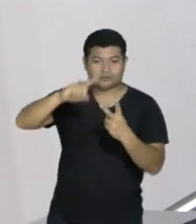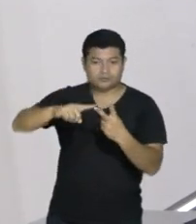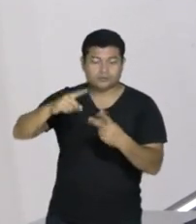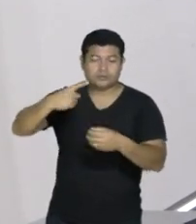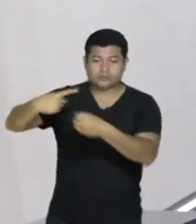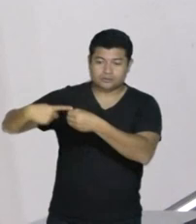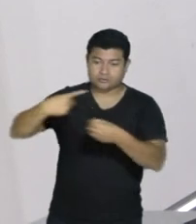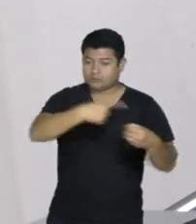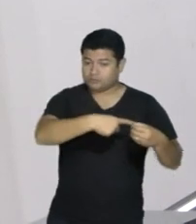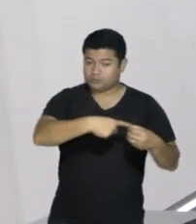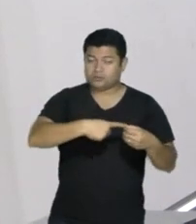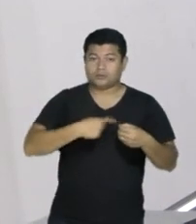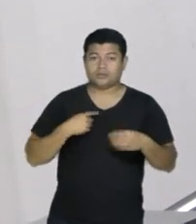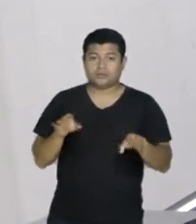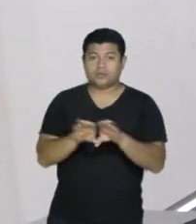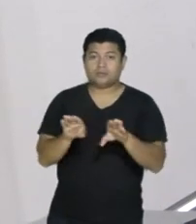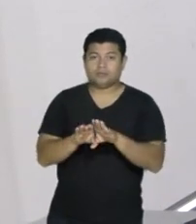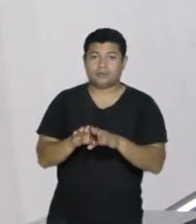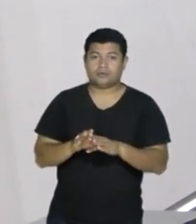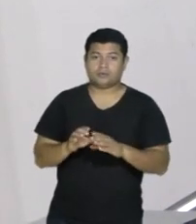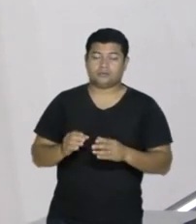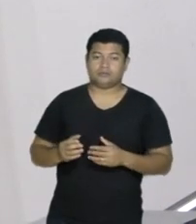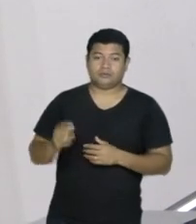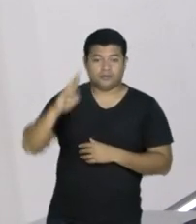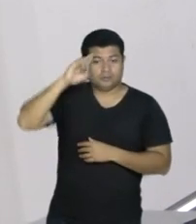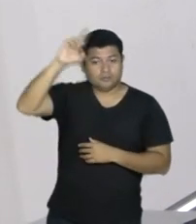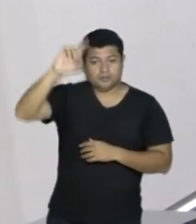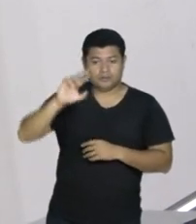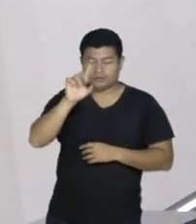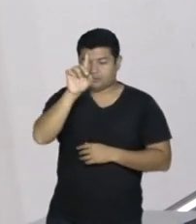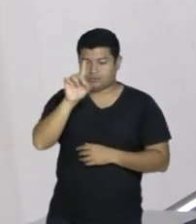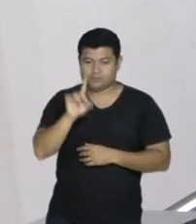para a gente tomar providência urgentemente